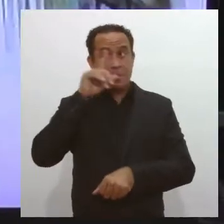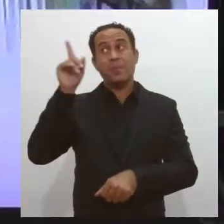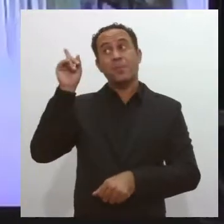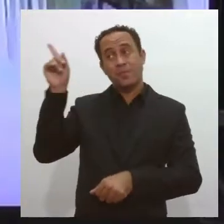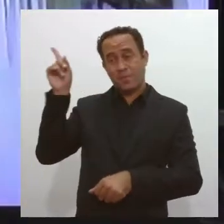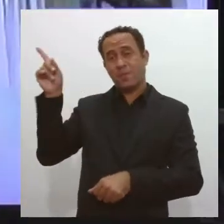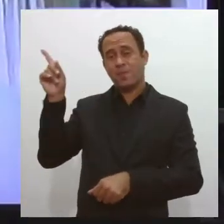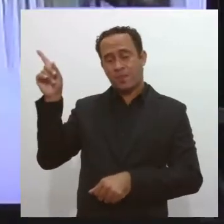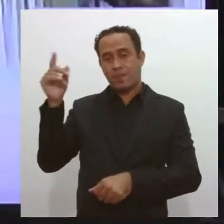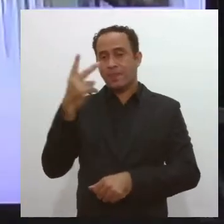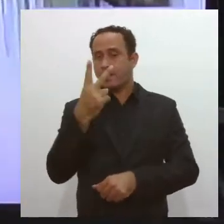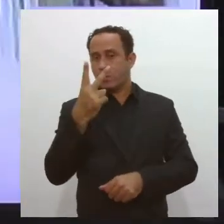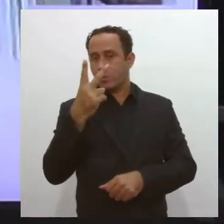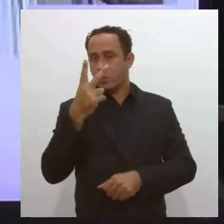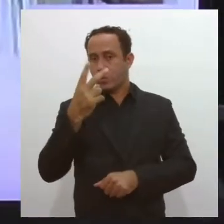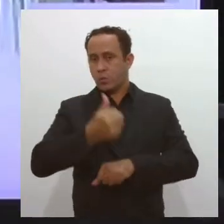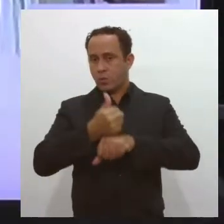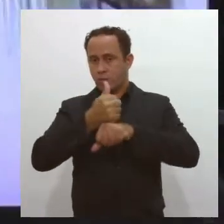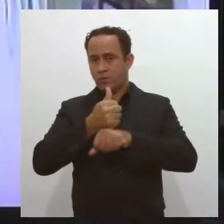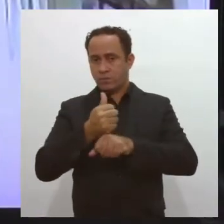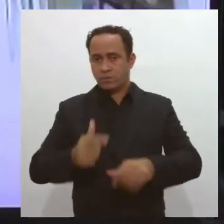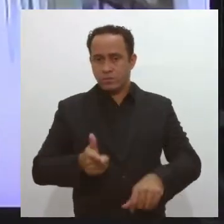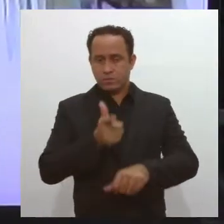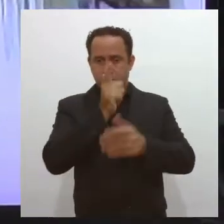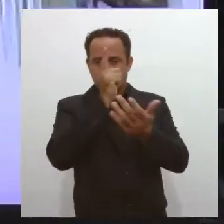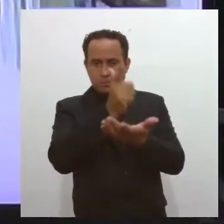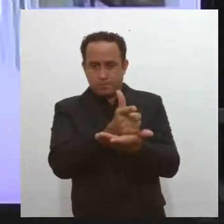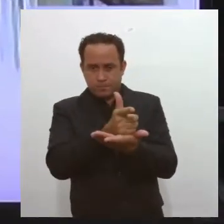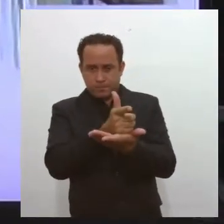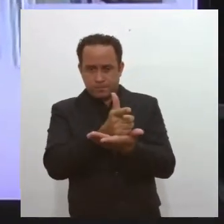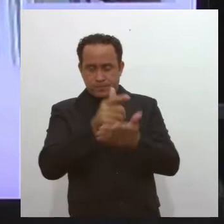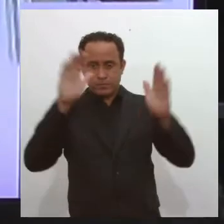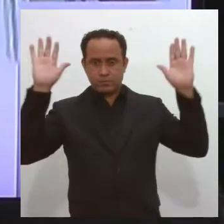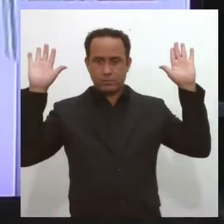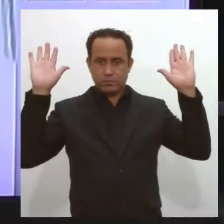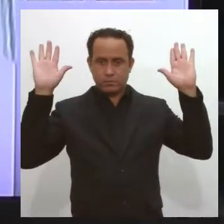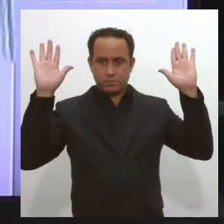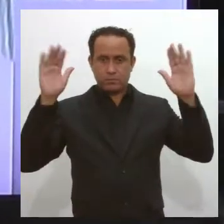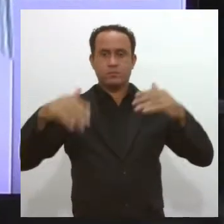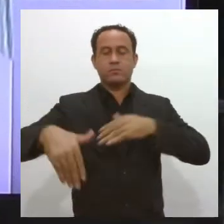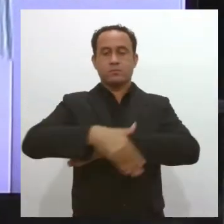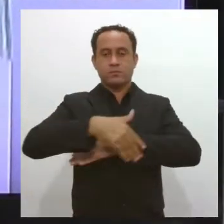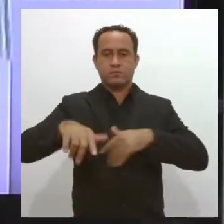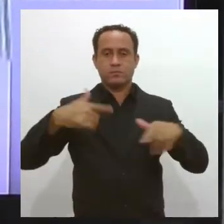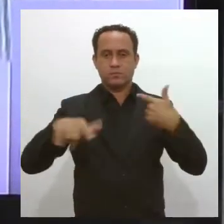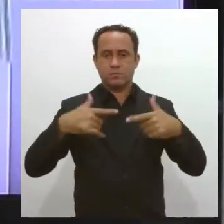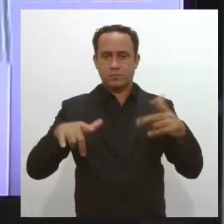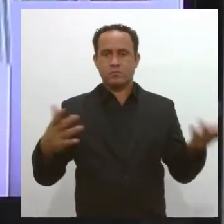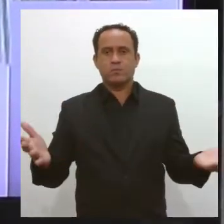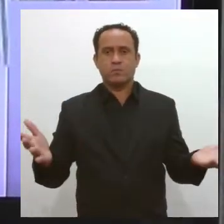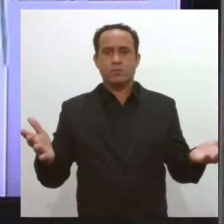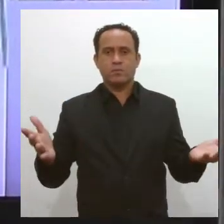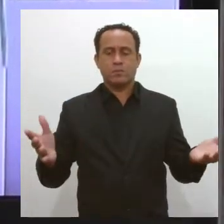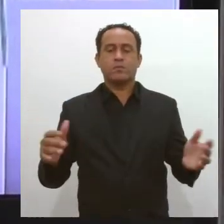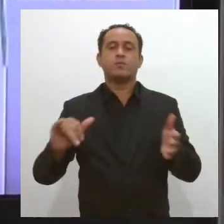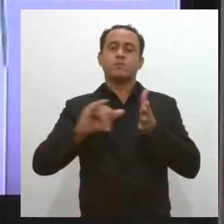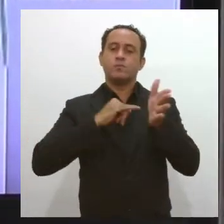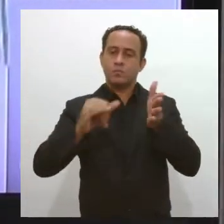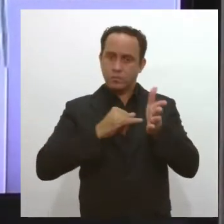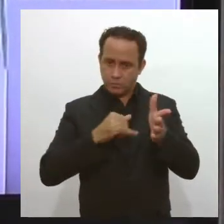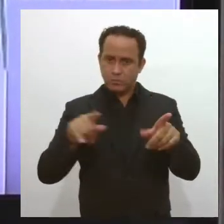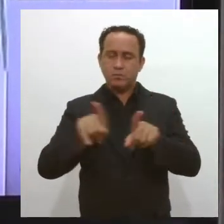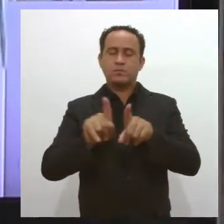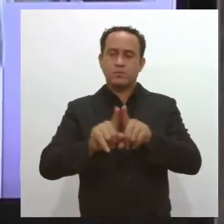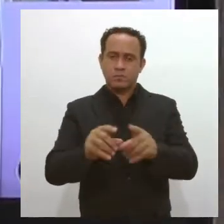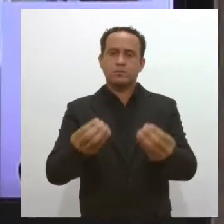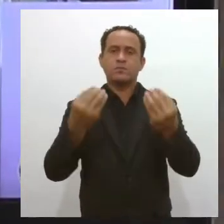deputado, duas profissionais foram assaltadas na saída do trabalho. O parlamentar sugeriu que os profissionais contratados também recebam